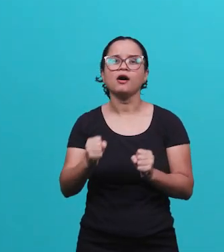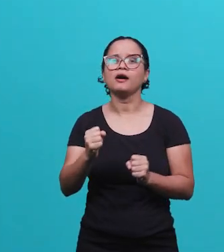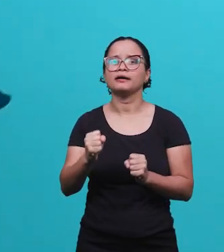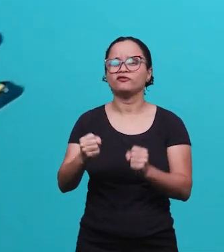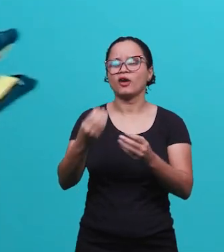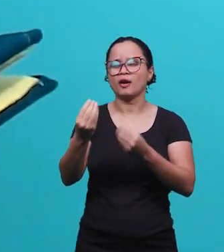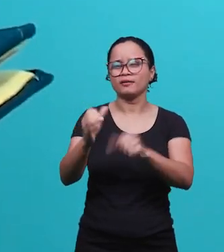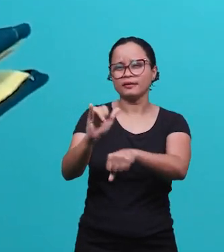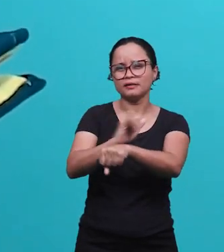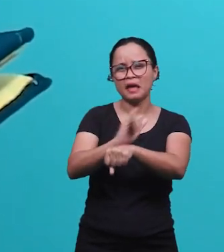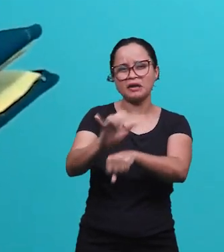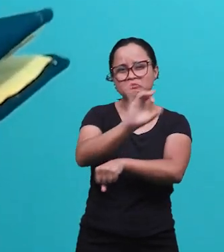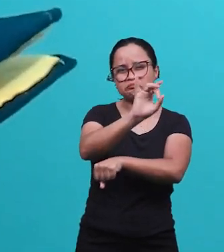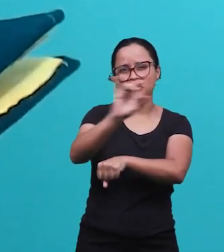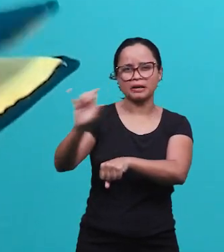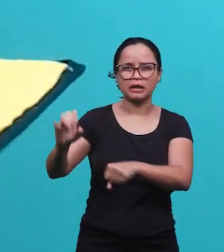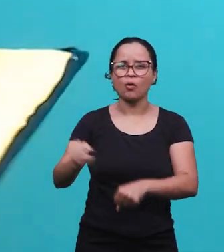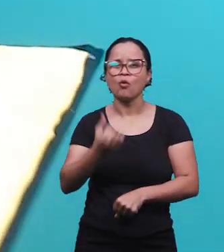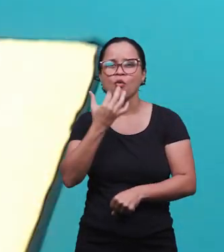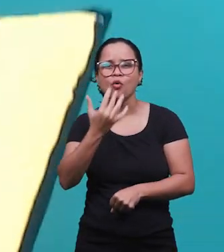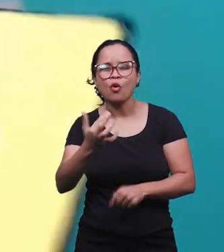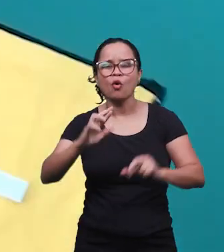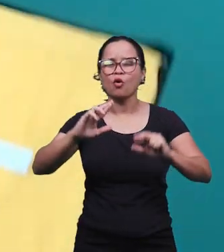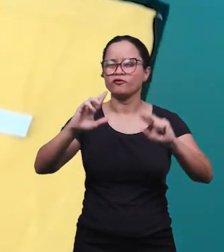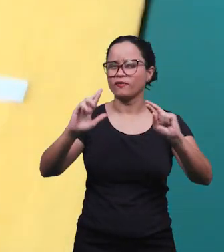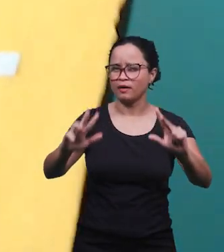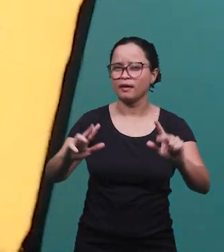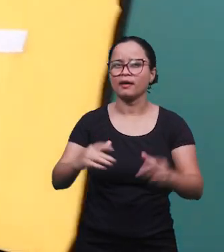diferentes cores. Até em relação às cores,